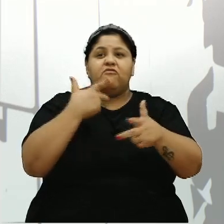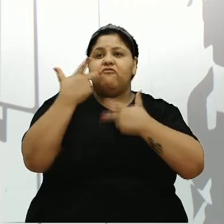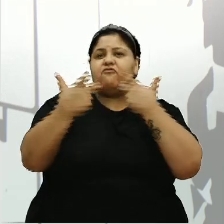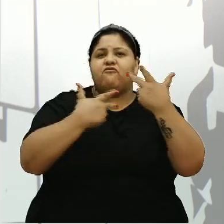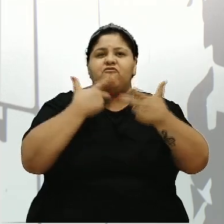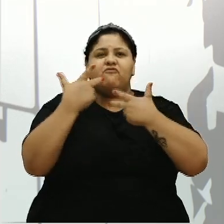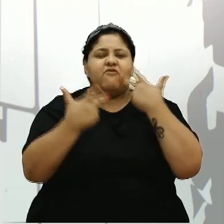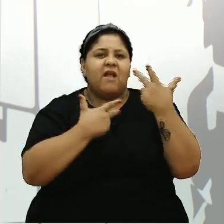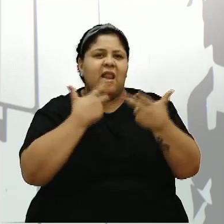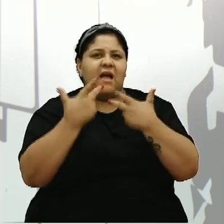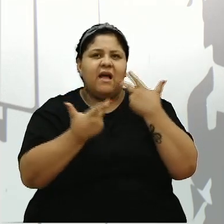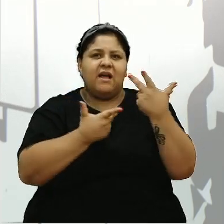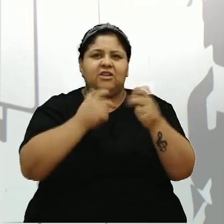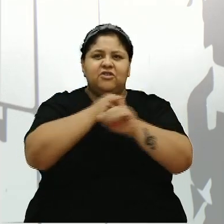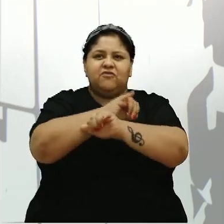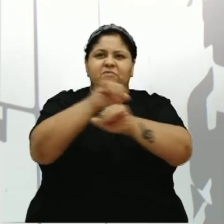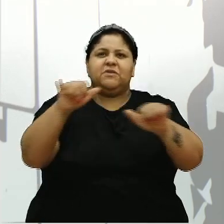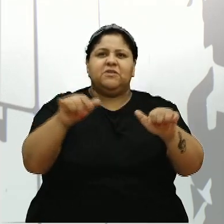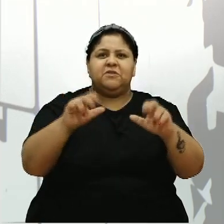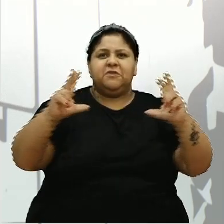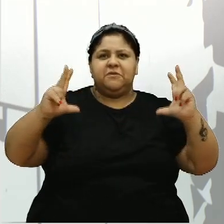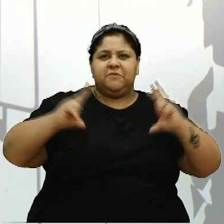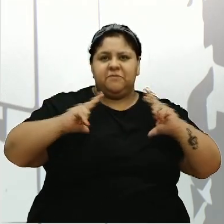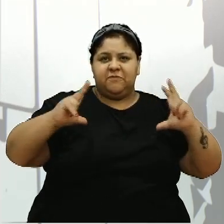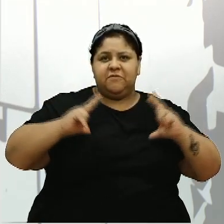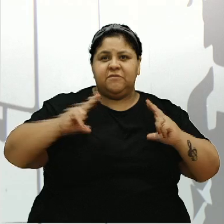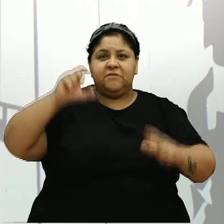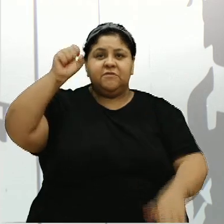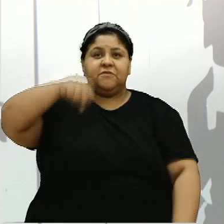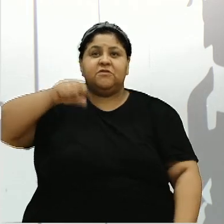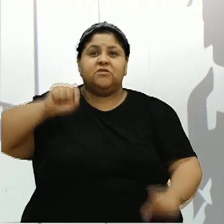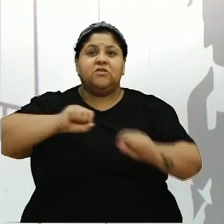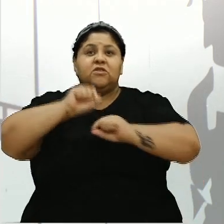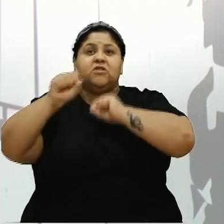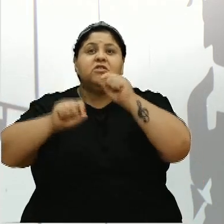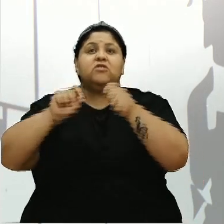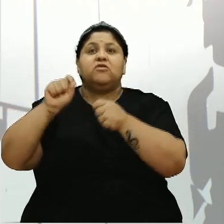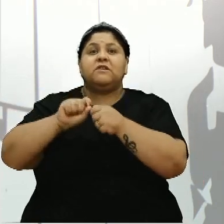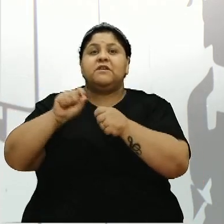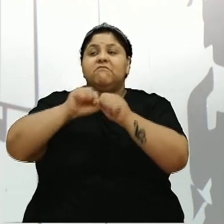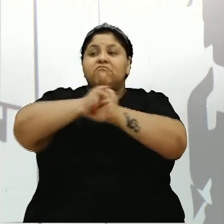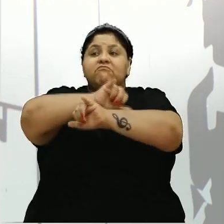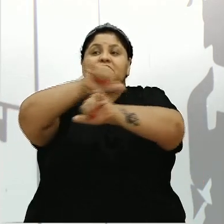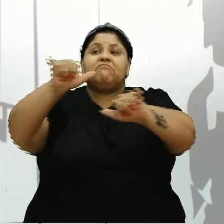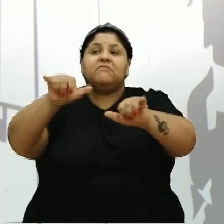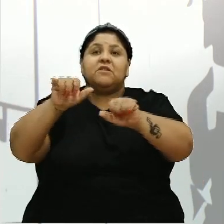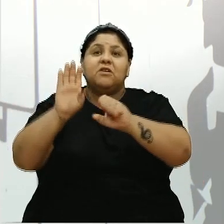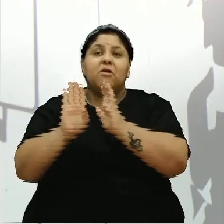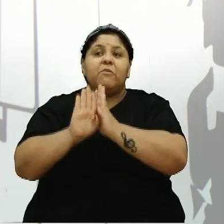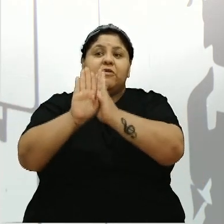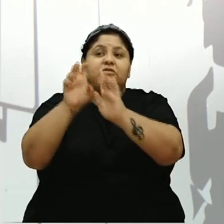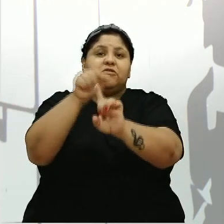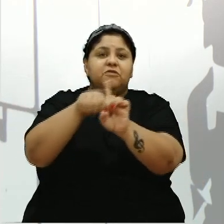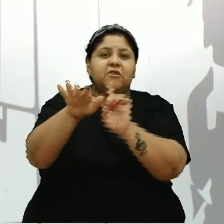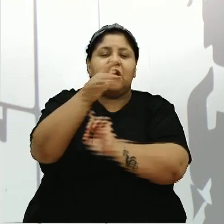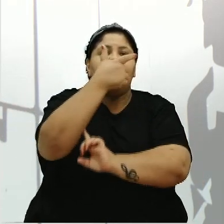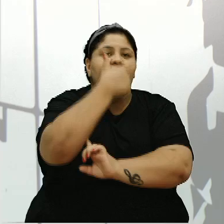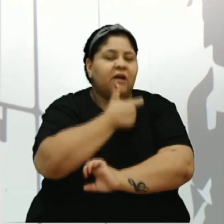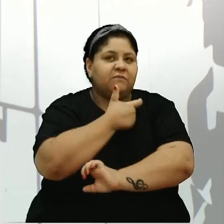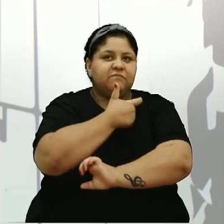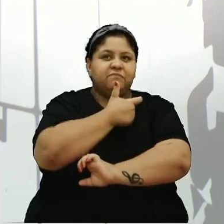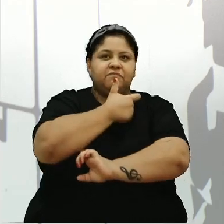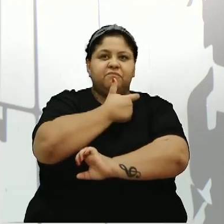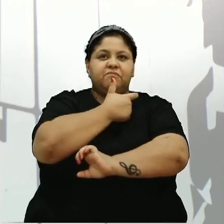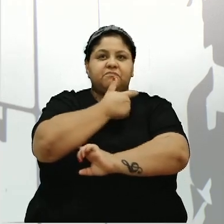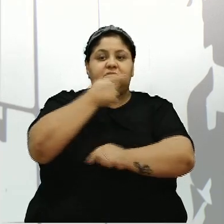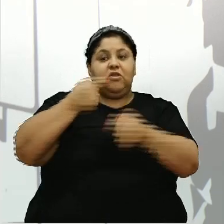fatos pessoais ou de fatos comportamentais, e sim do que a gente vai estar trazendo em benefício para a sociedade. Eu acho que esse é o